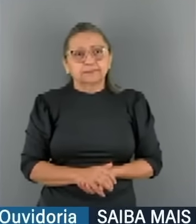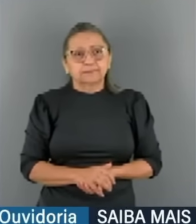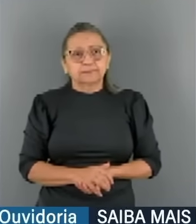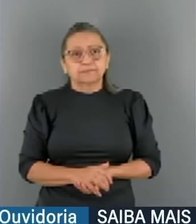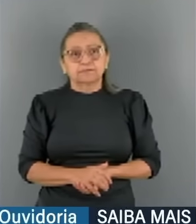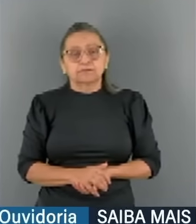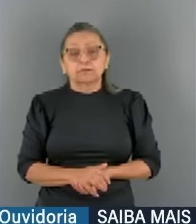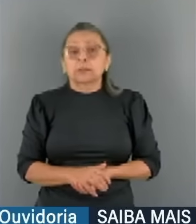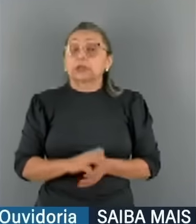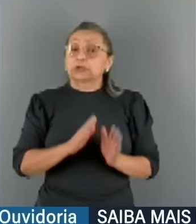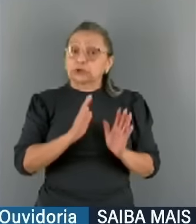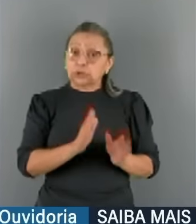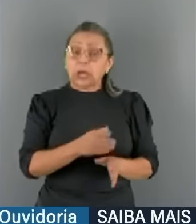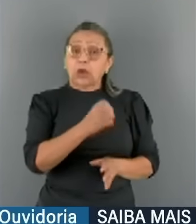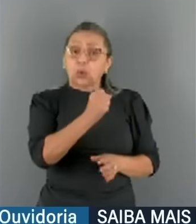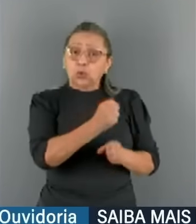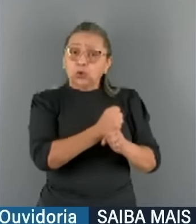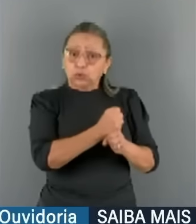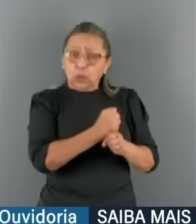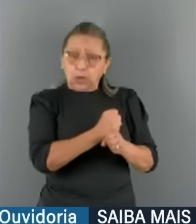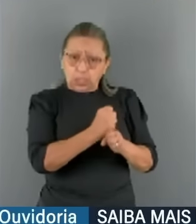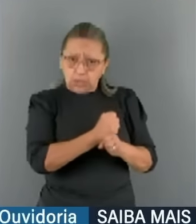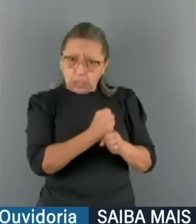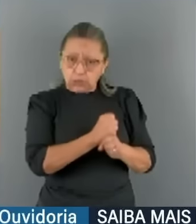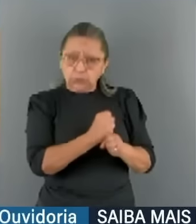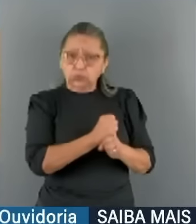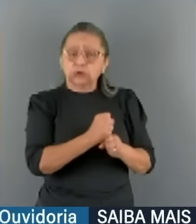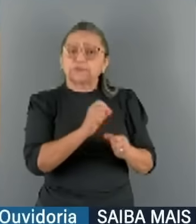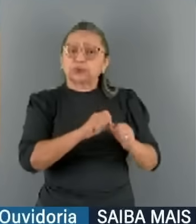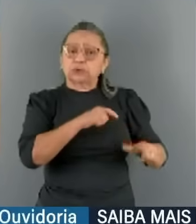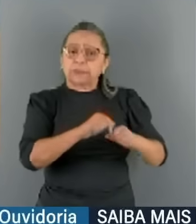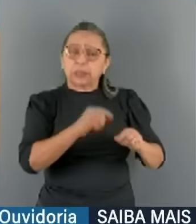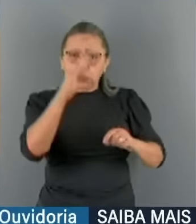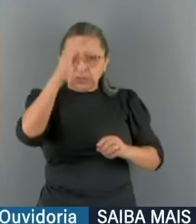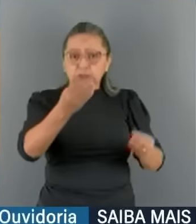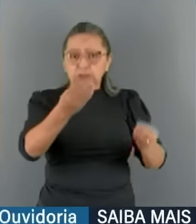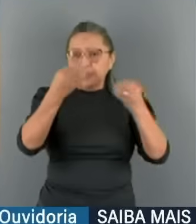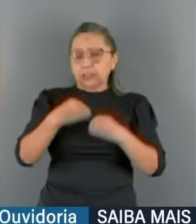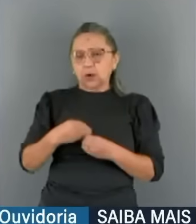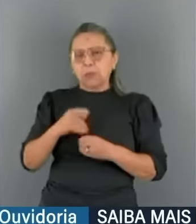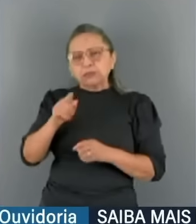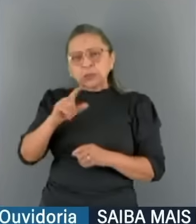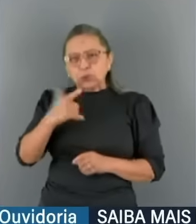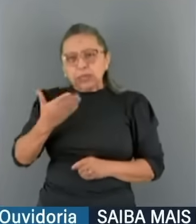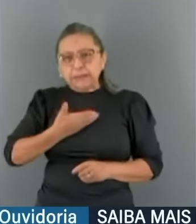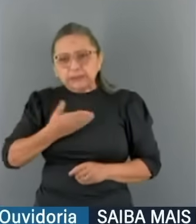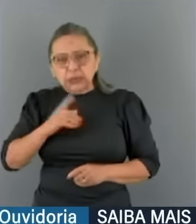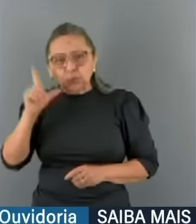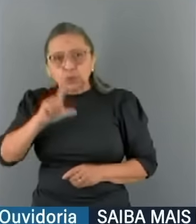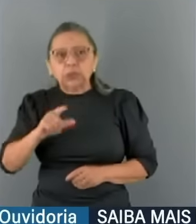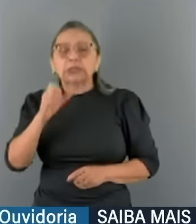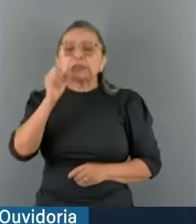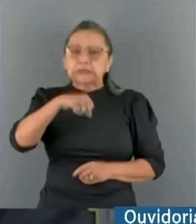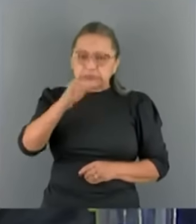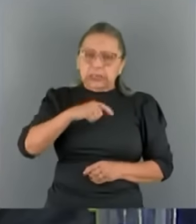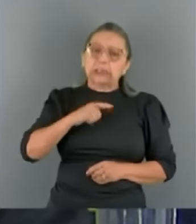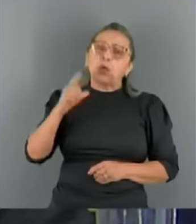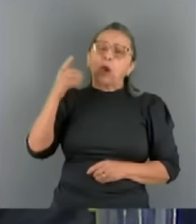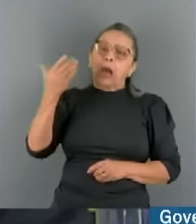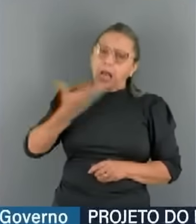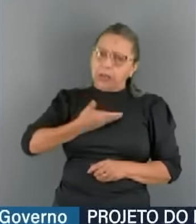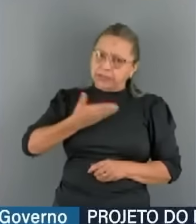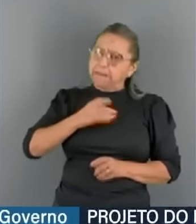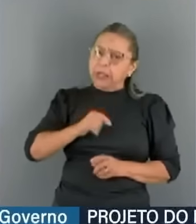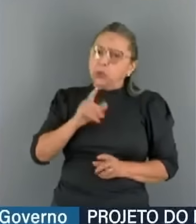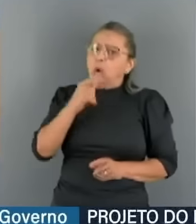Fiquei 8 anos, cumpri a missão que o Exército me deu. Mas o senhor não é próximo dele, não tem amizade com Lula? Eu tenho amizade, mas nunca fui próximo do presidente